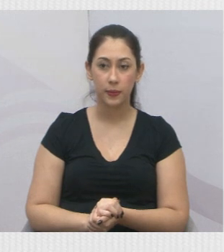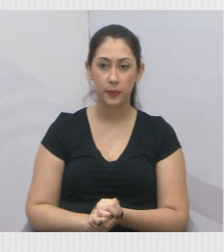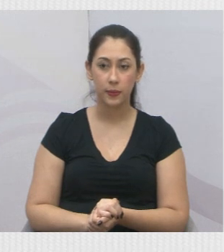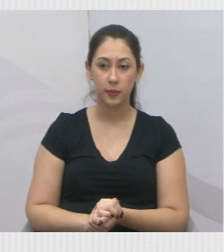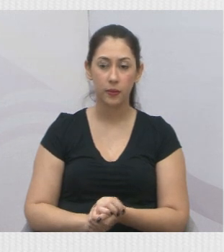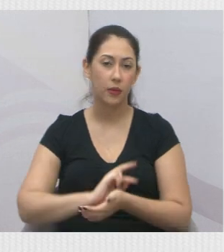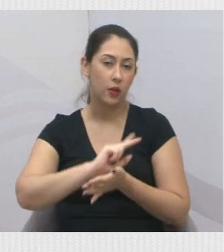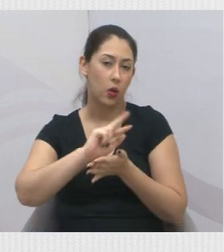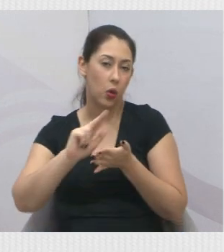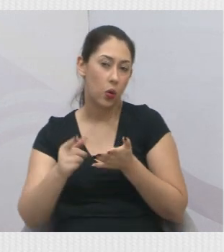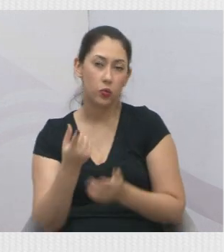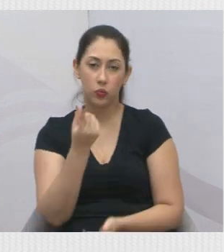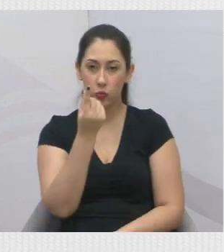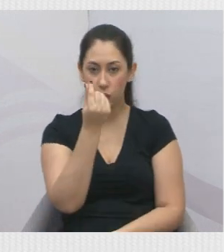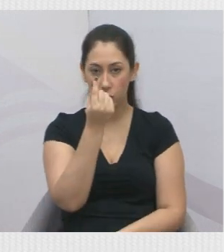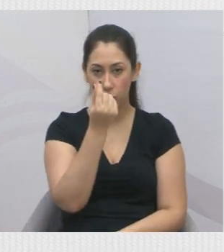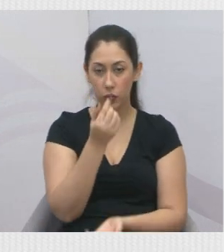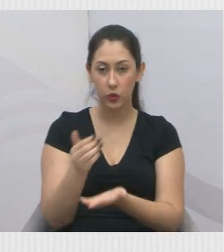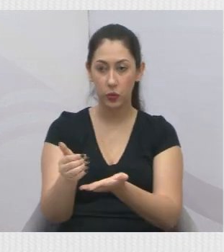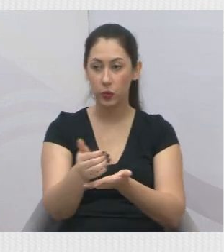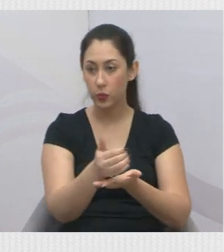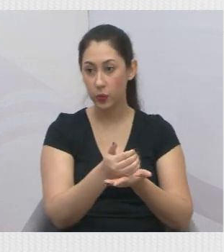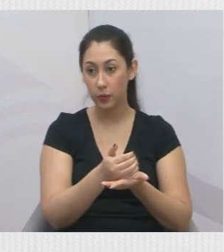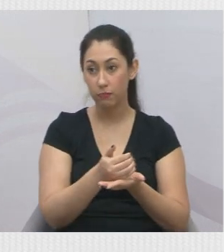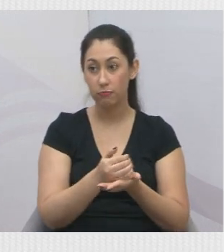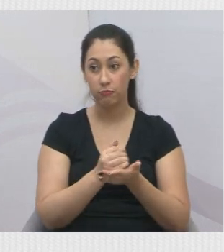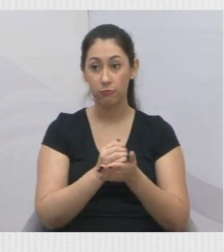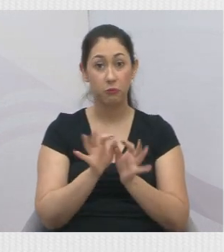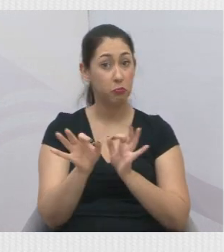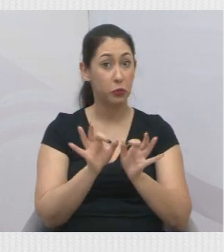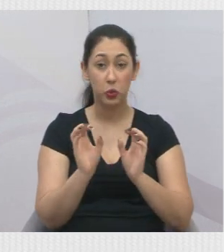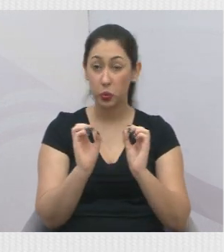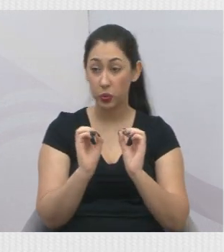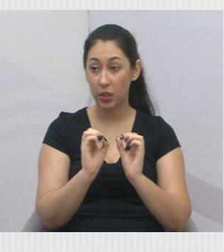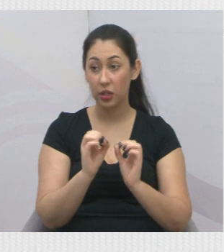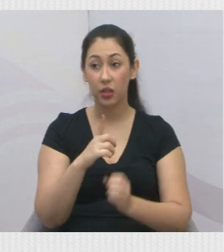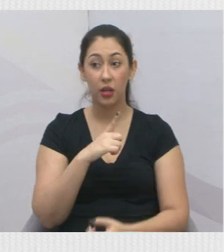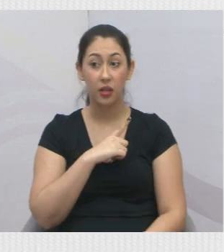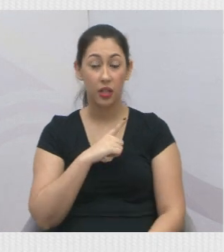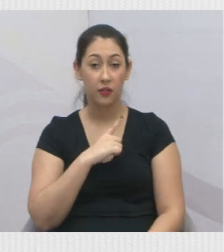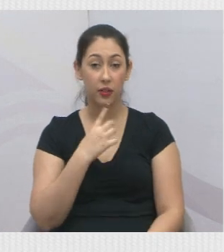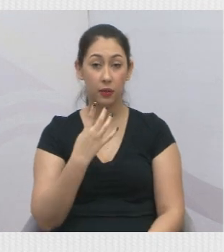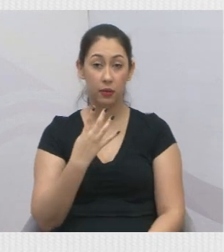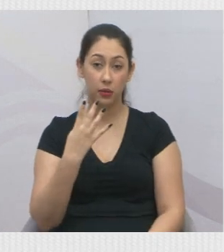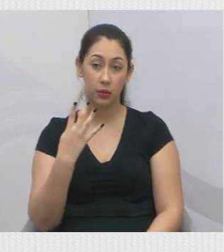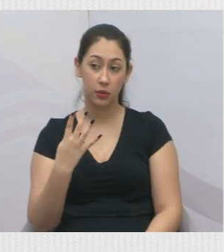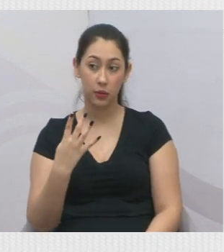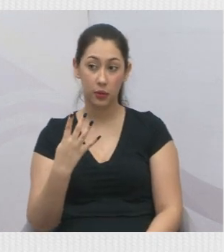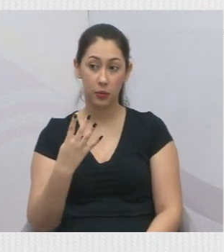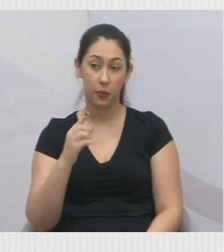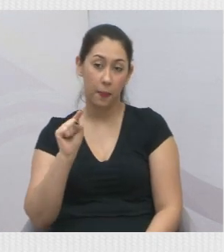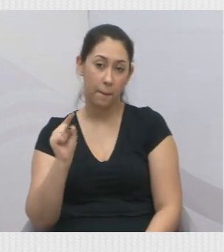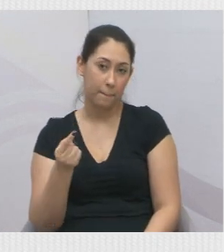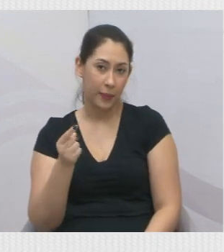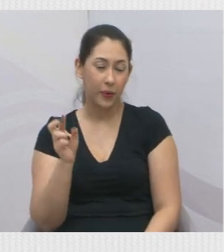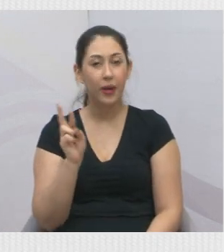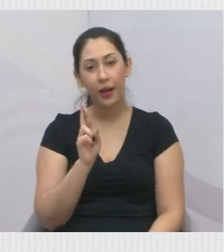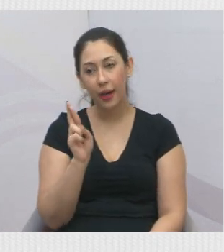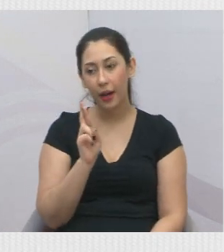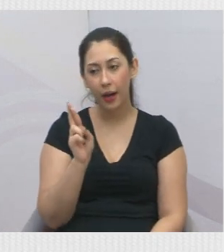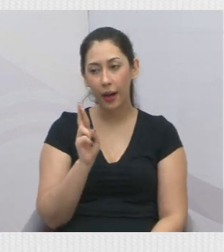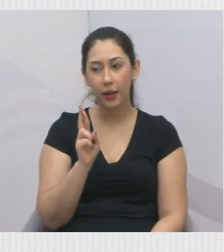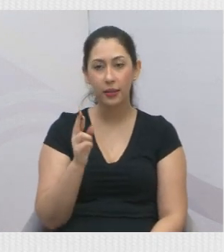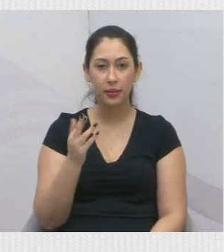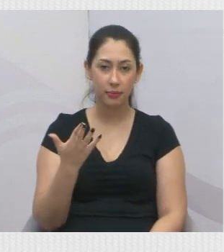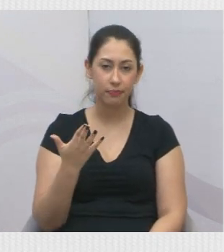Outras receitas de capital, não foi previsto nada para essa casa, tivemos R$ 44 mil, reais, que é